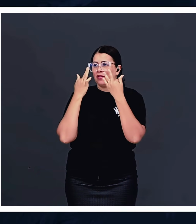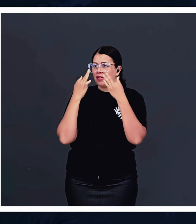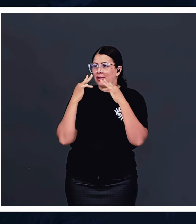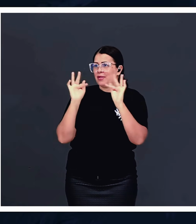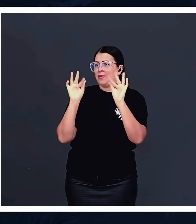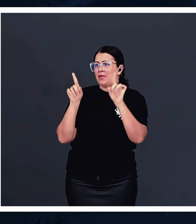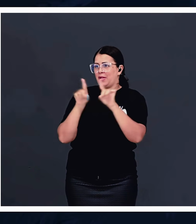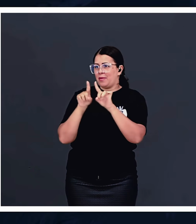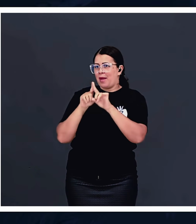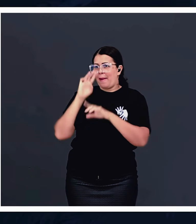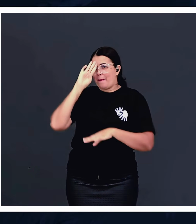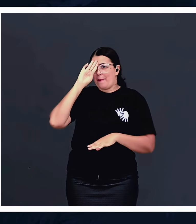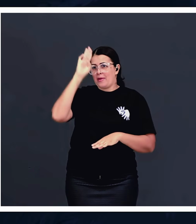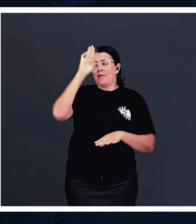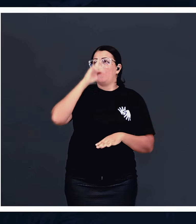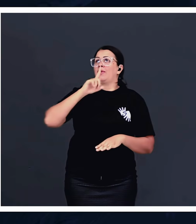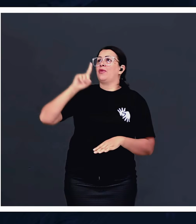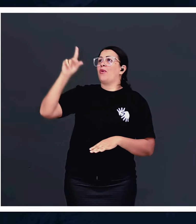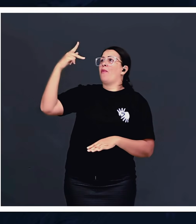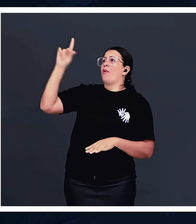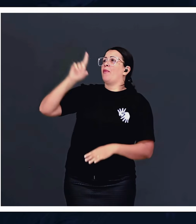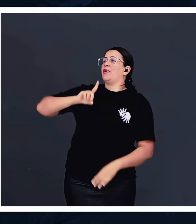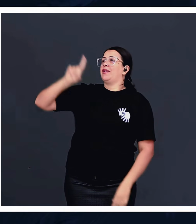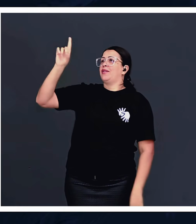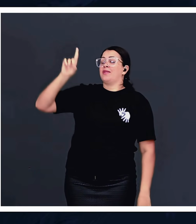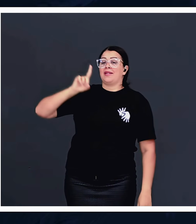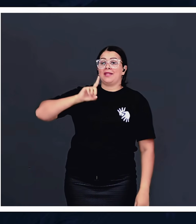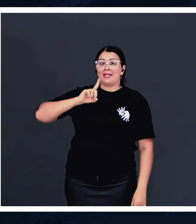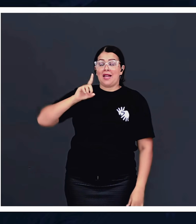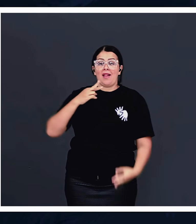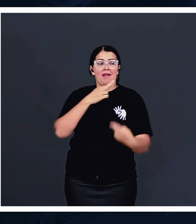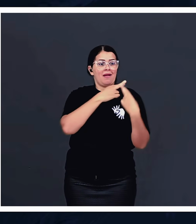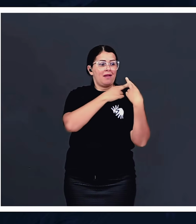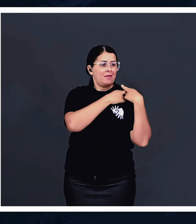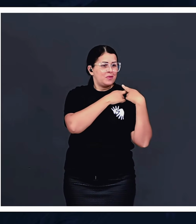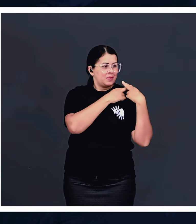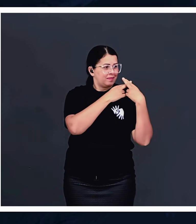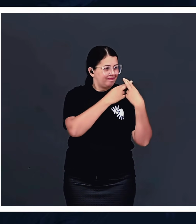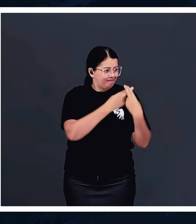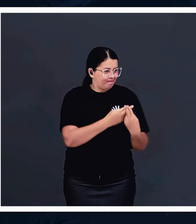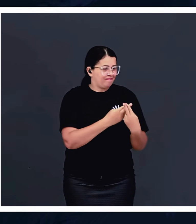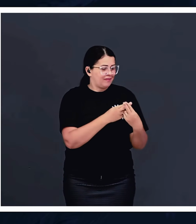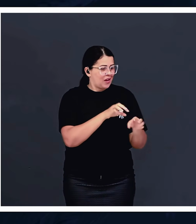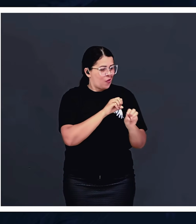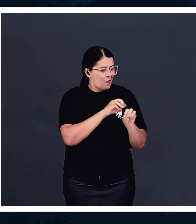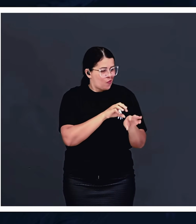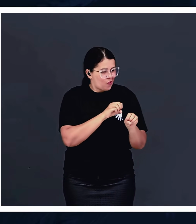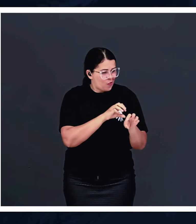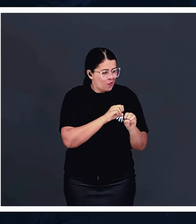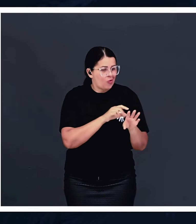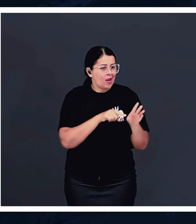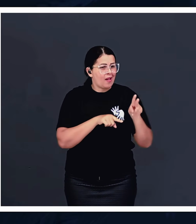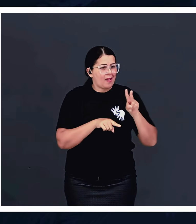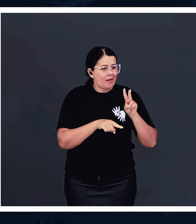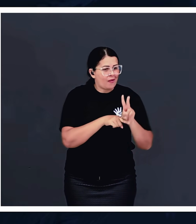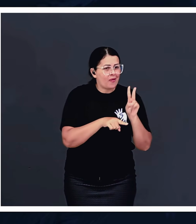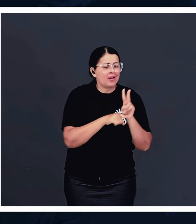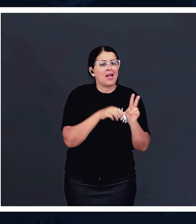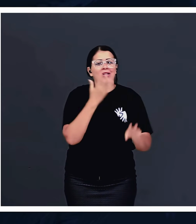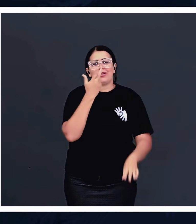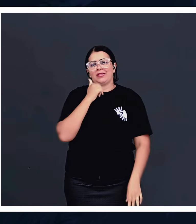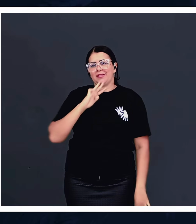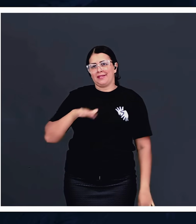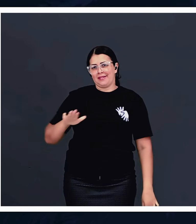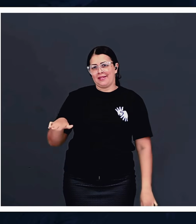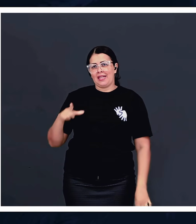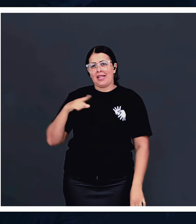diante principalmente do próprio Deus, que eles se responsabilizam pelo cuidado com essa criança. Que eles